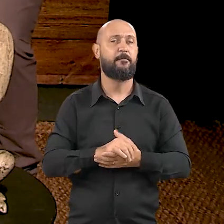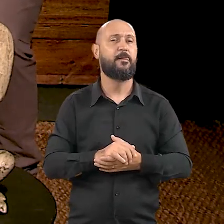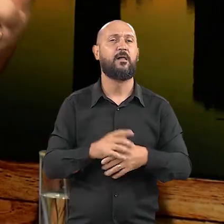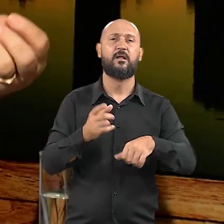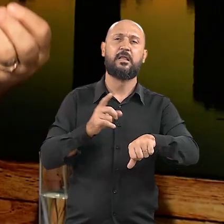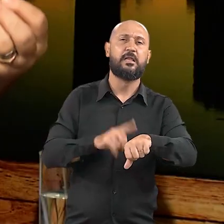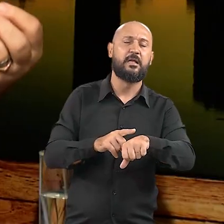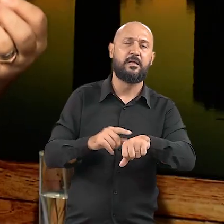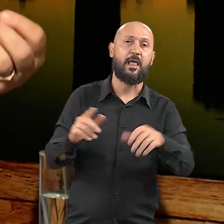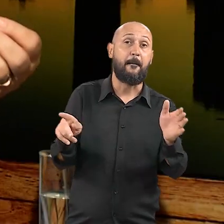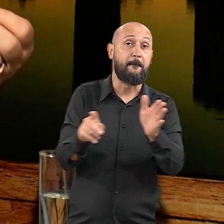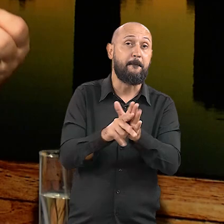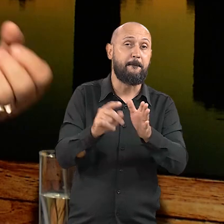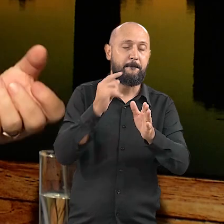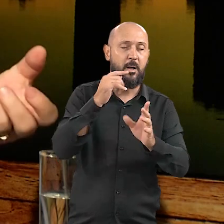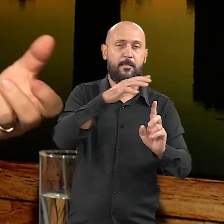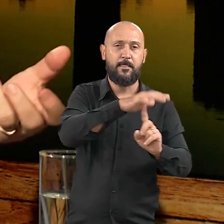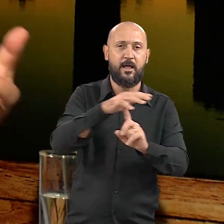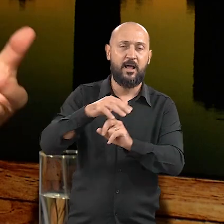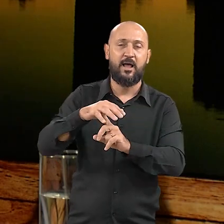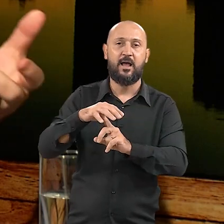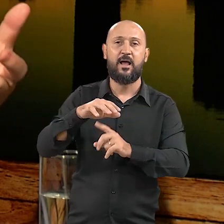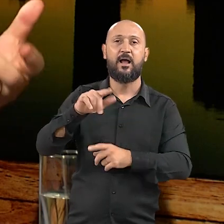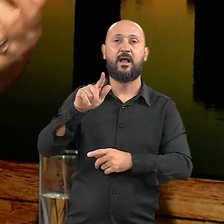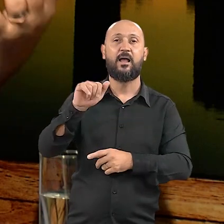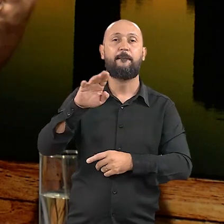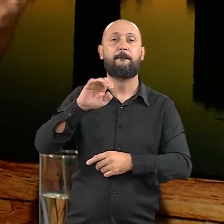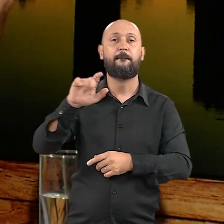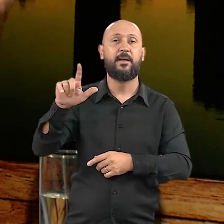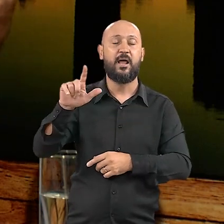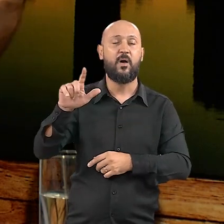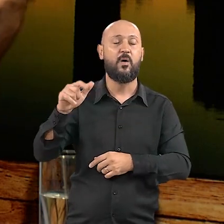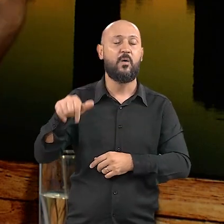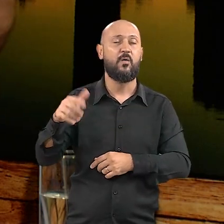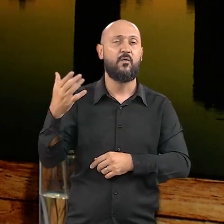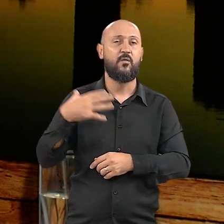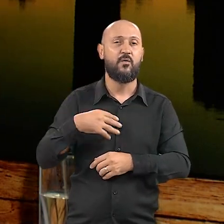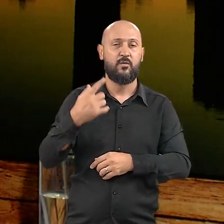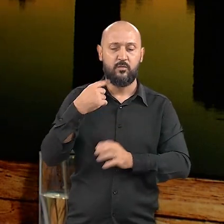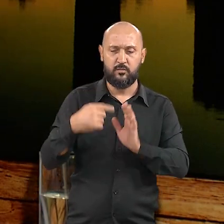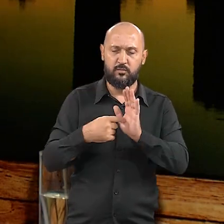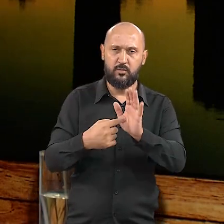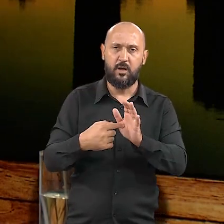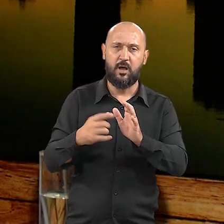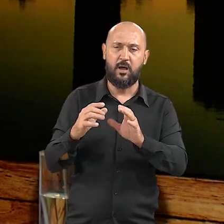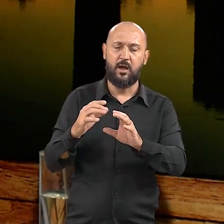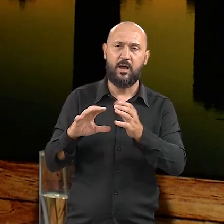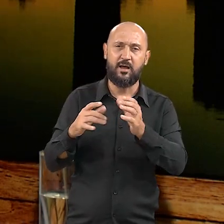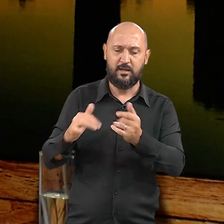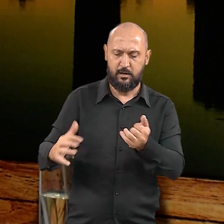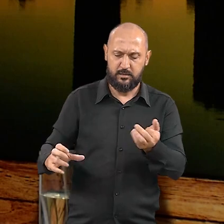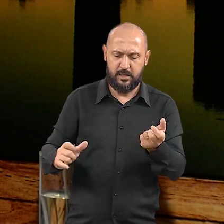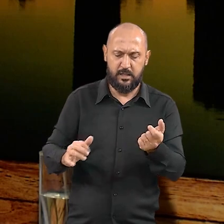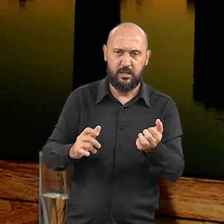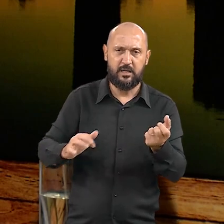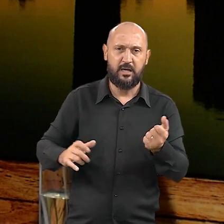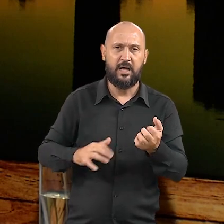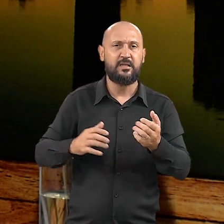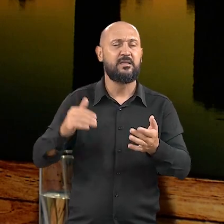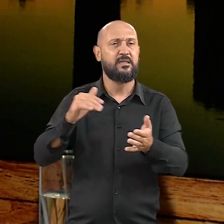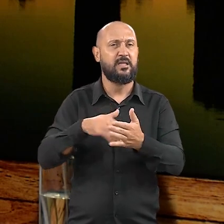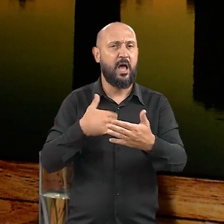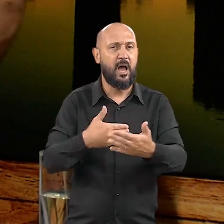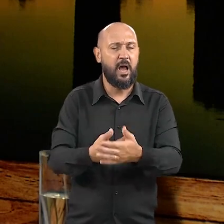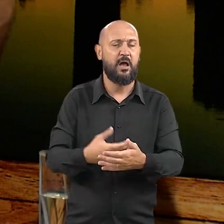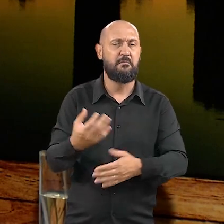ter uma ideia, nesse festival, o Gabrielzinho Sáter apresentou ele Turuninho, um instrumental dele que até hoje